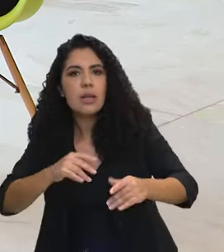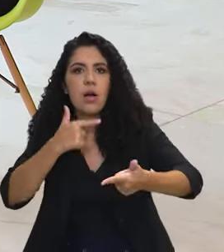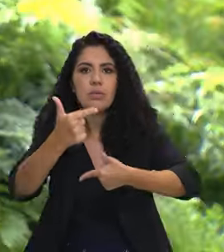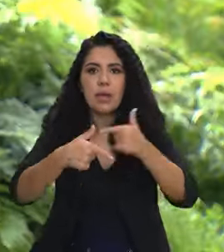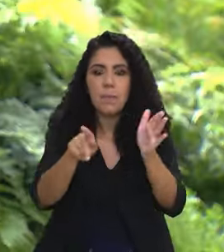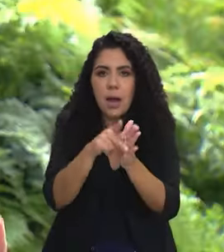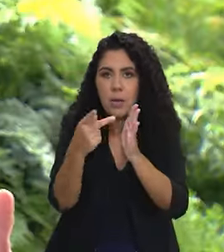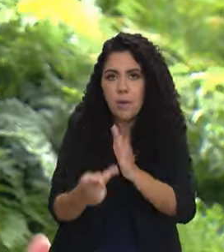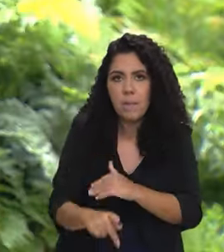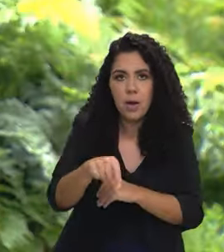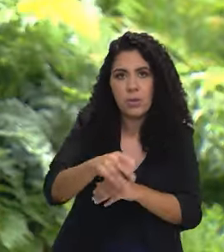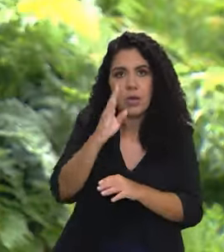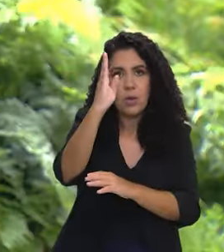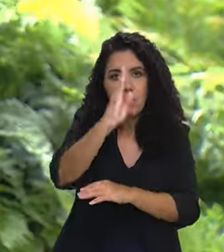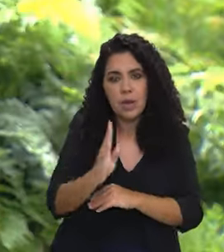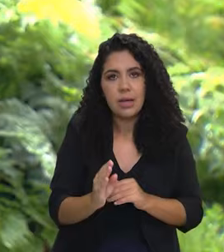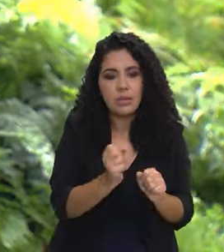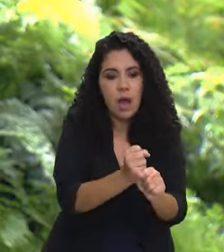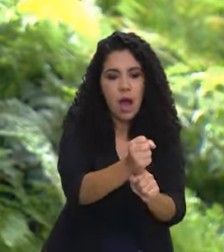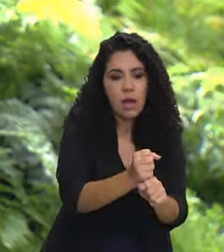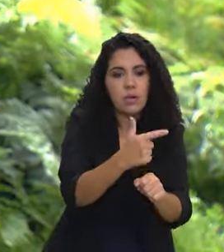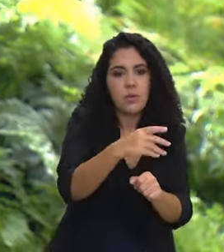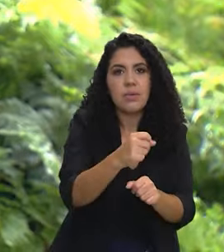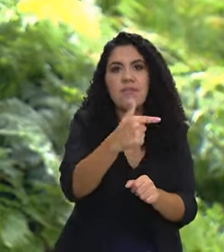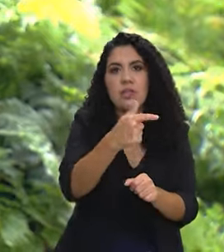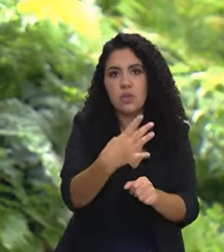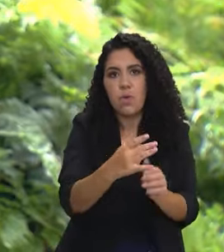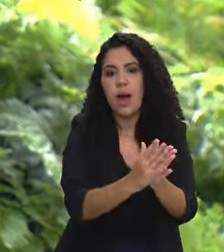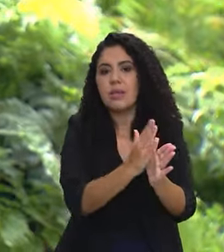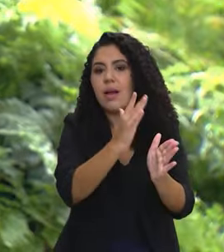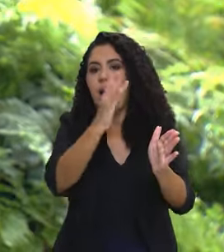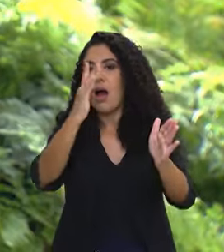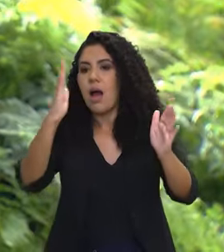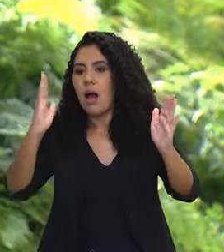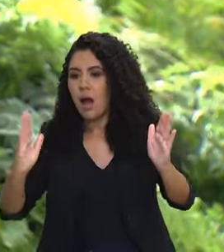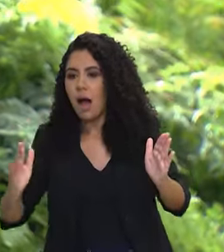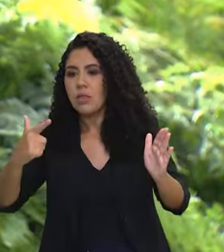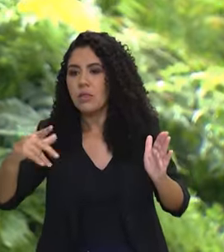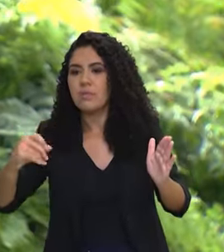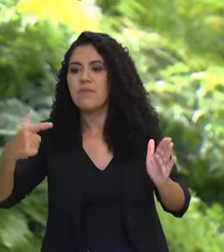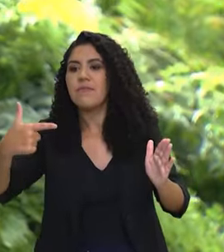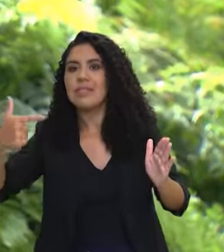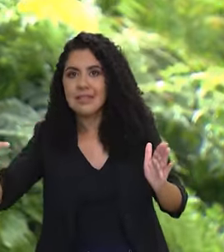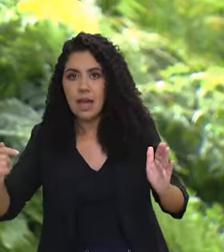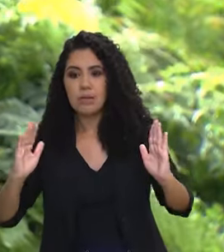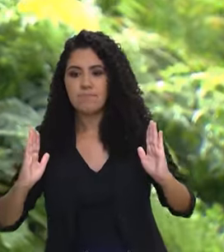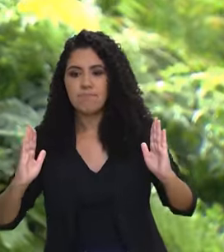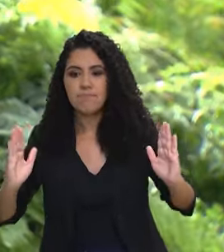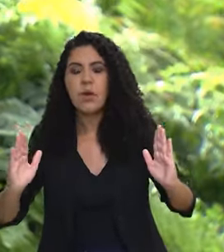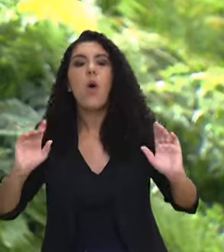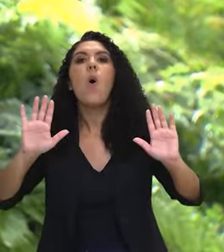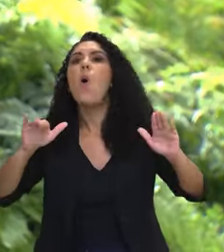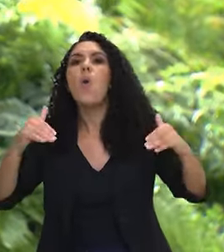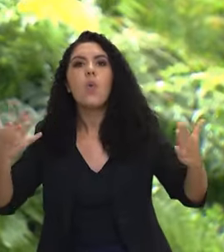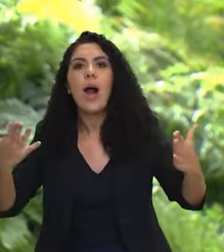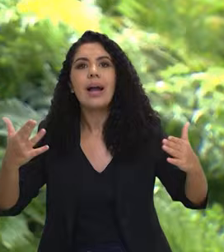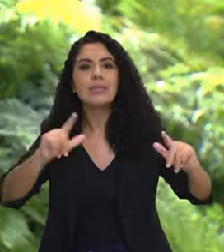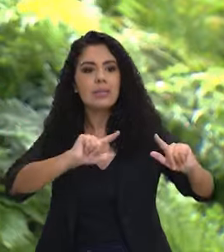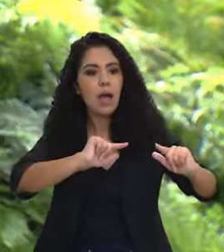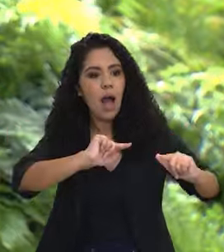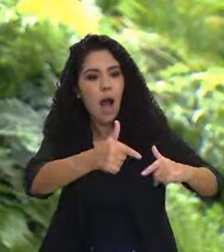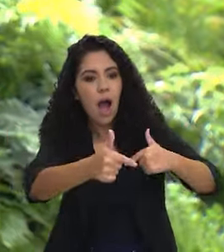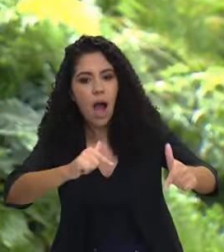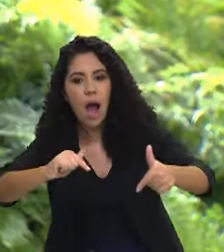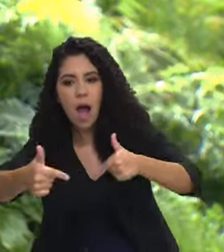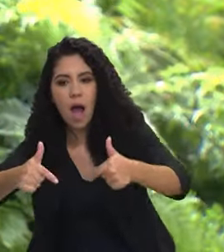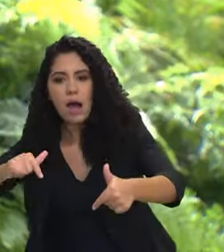Estado brasileiro, período 2024 a 27. A gente tem esse objetivo lá específico, plasmado, para a gente trabalhar por isso.